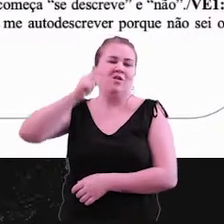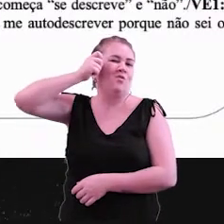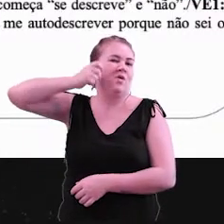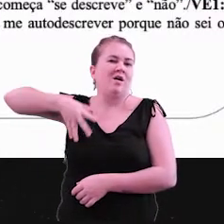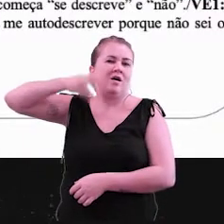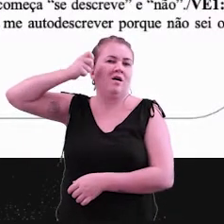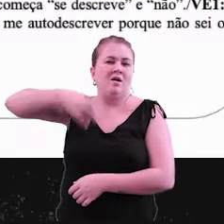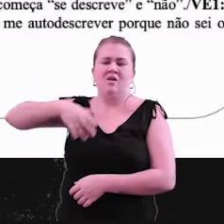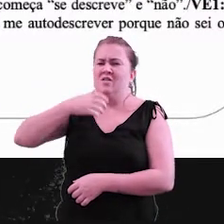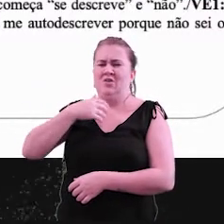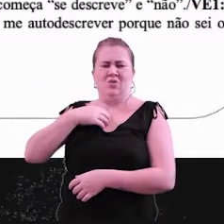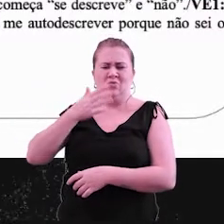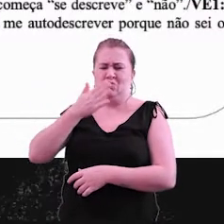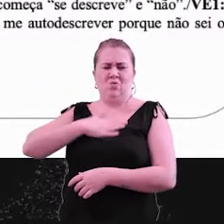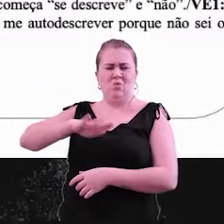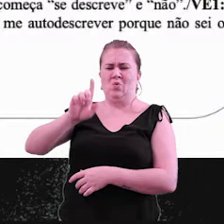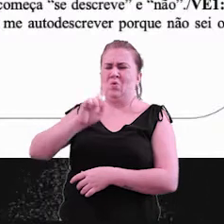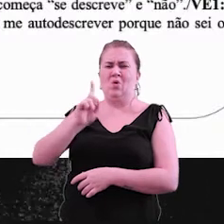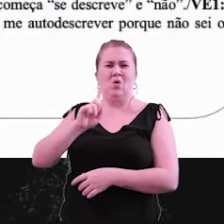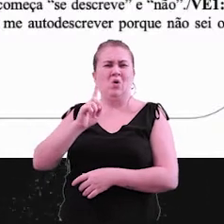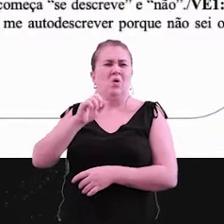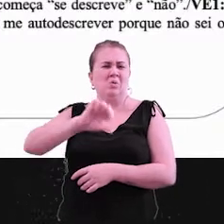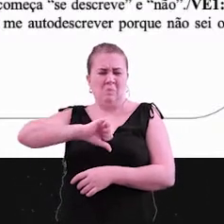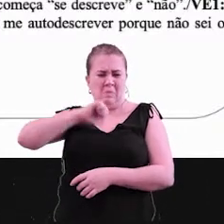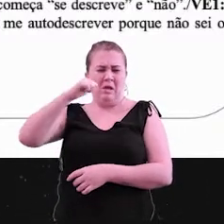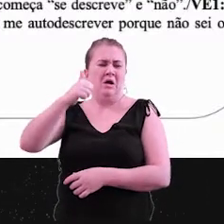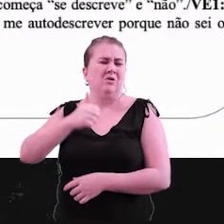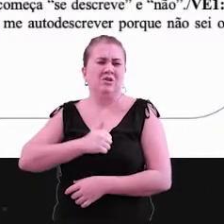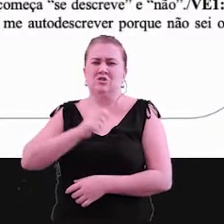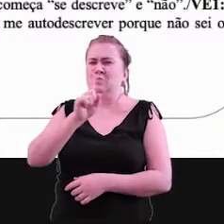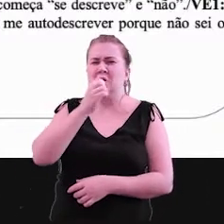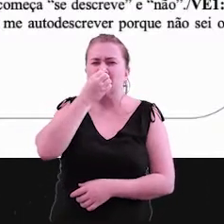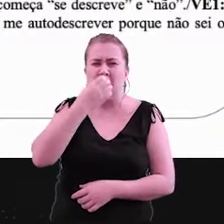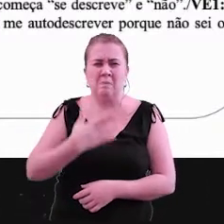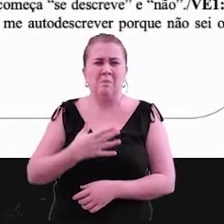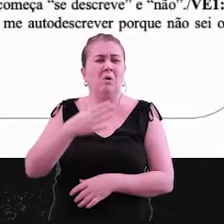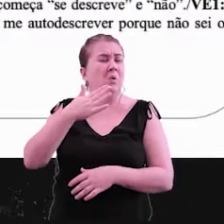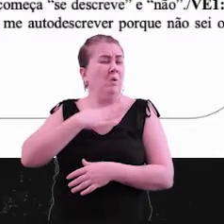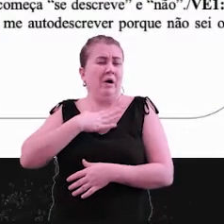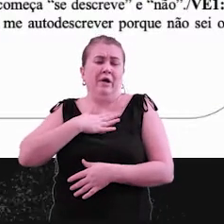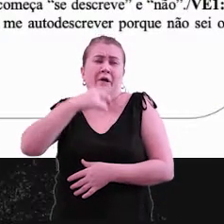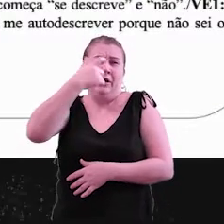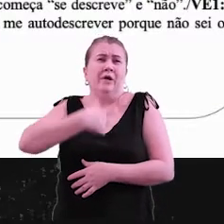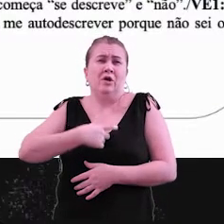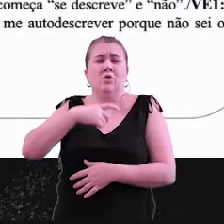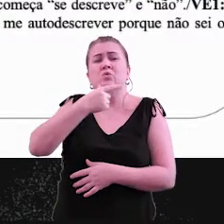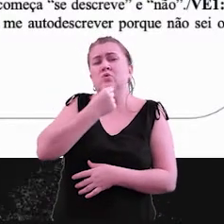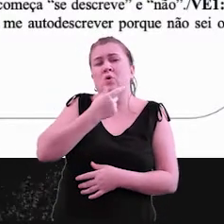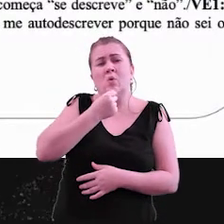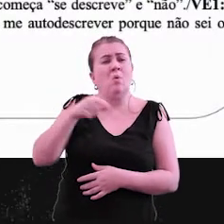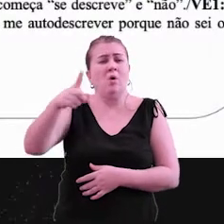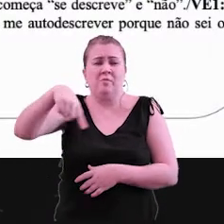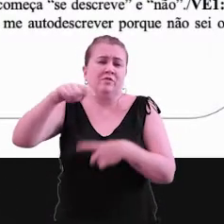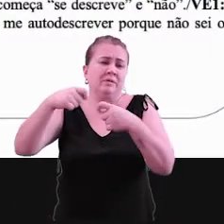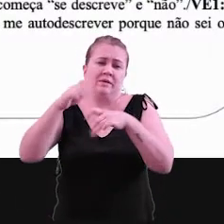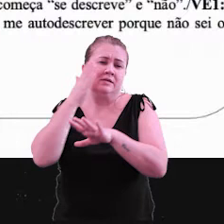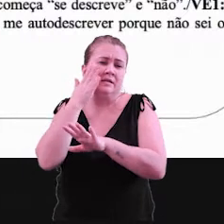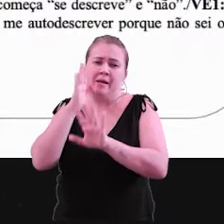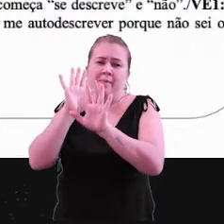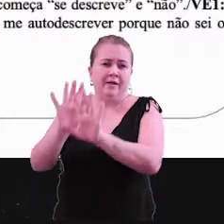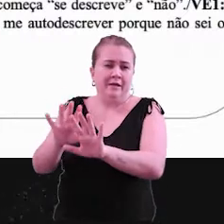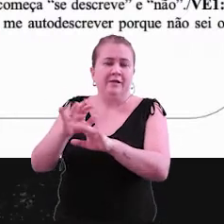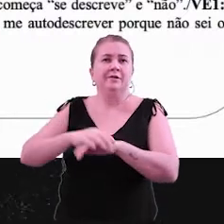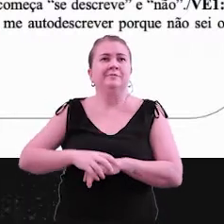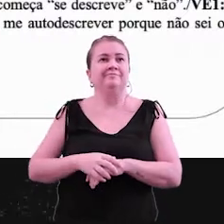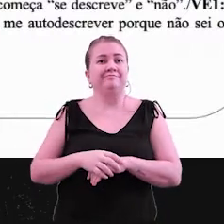Eu sou um rapaz latino-americano, isso que vocês precisam saber. E o visitante questionou, eu quero saber como você é, eu quero